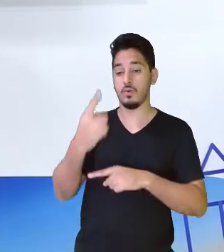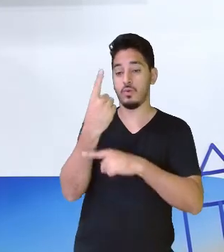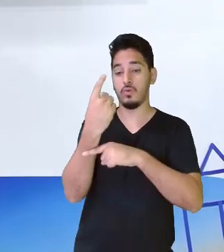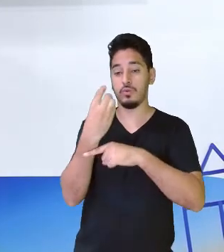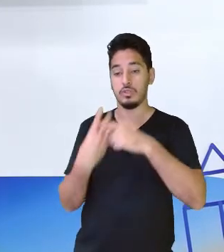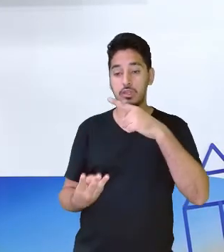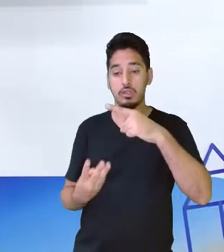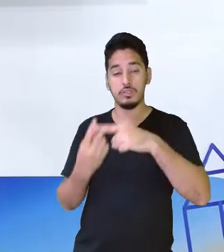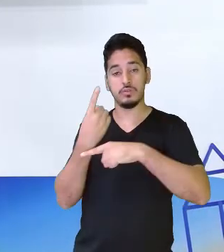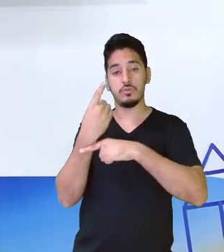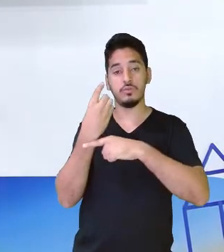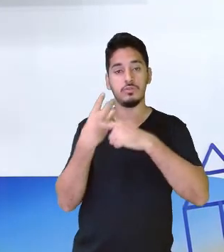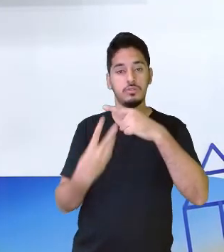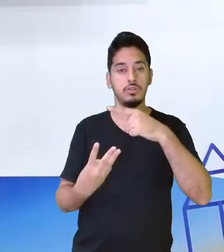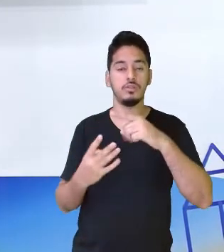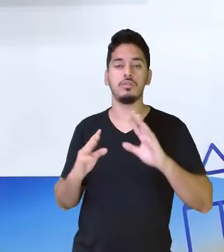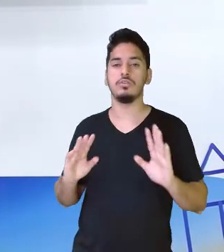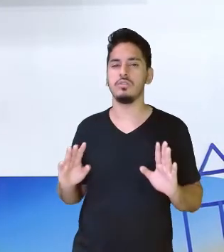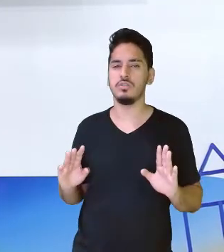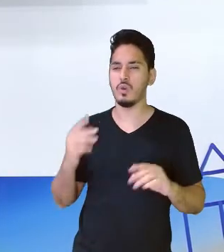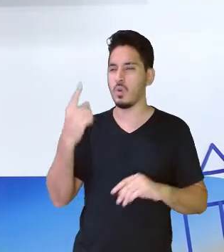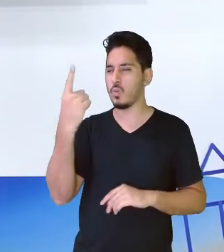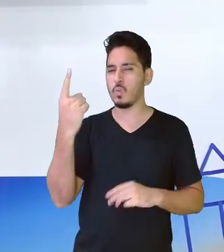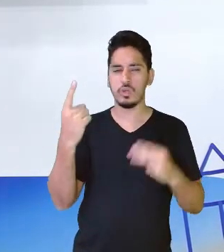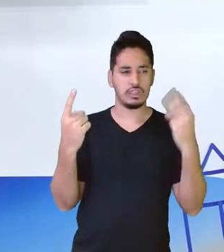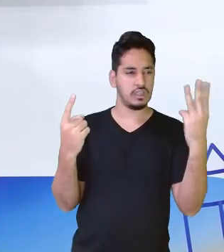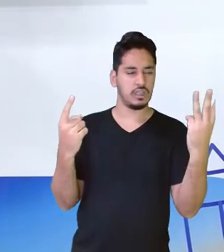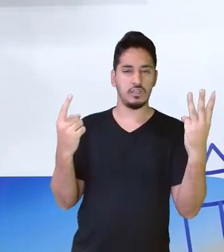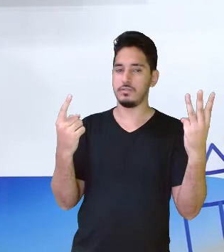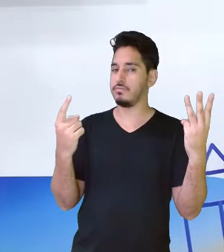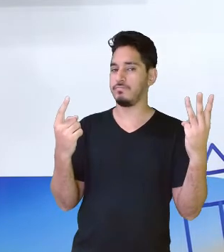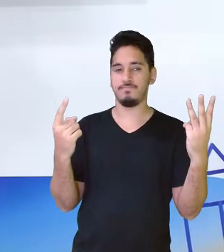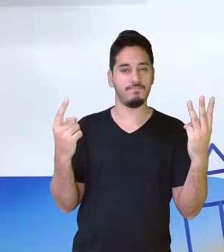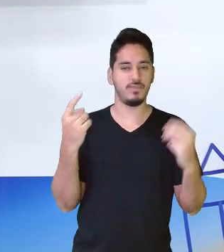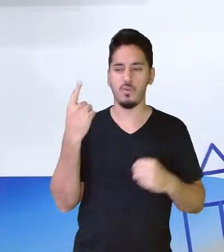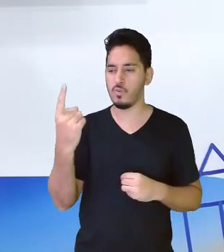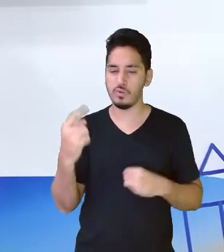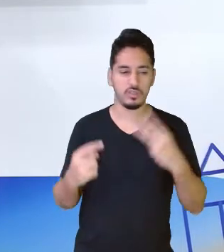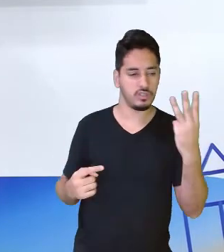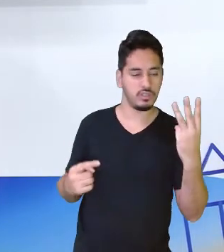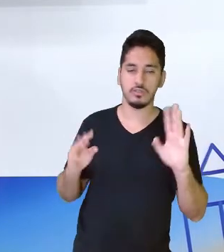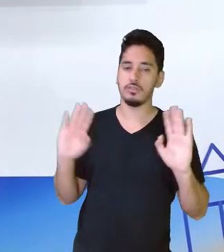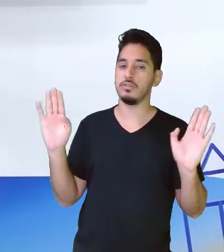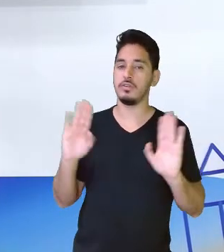1/3. 1/3 de jeito nenhum. Você sabe que é